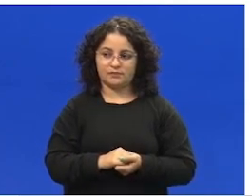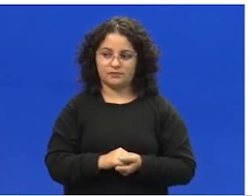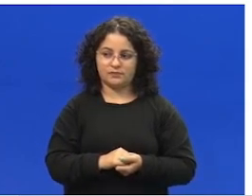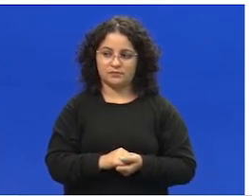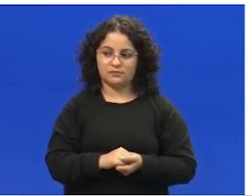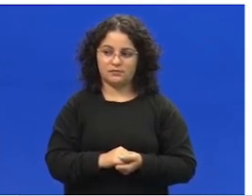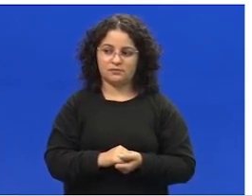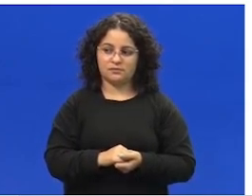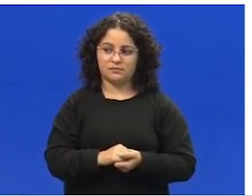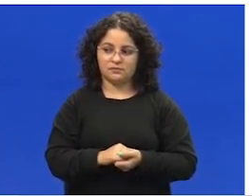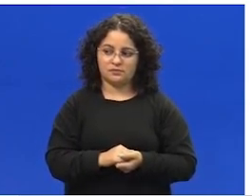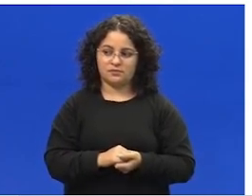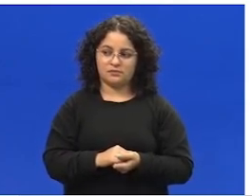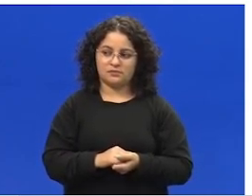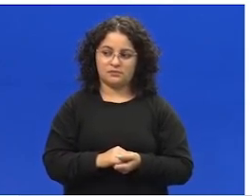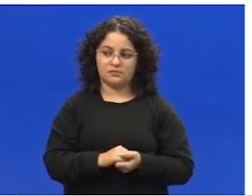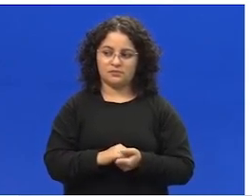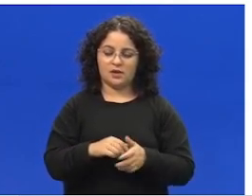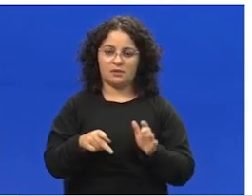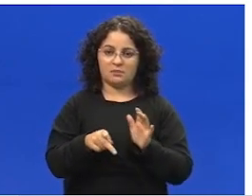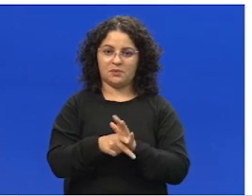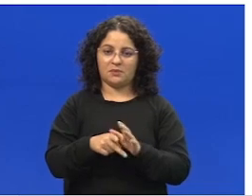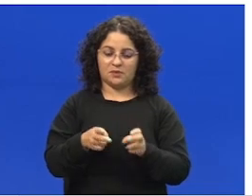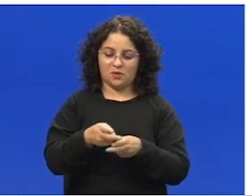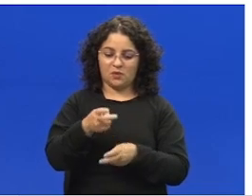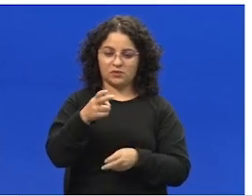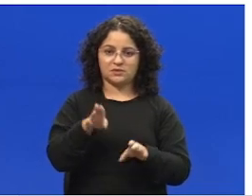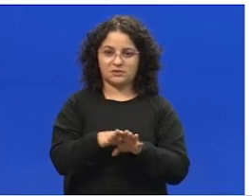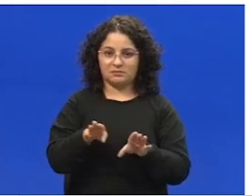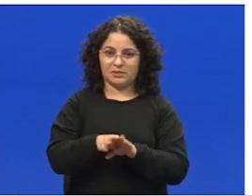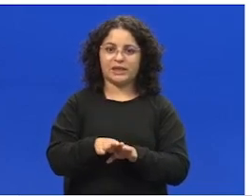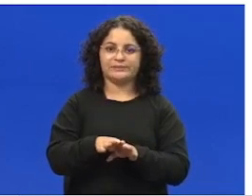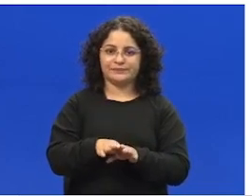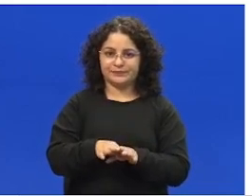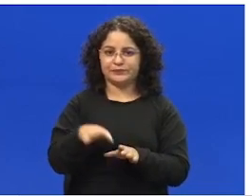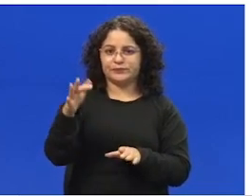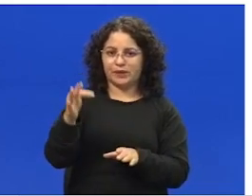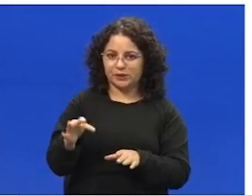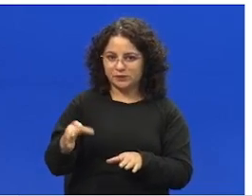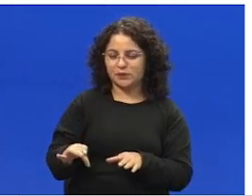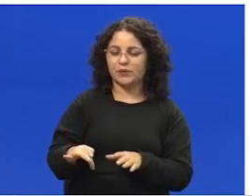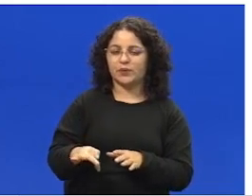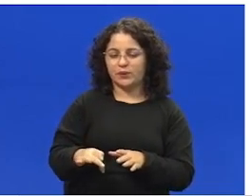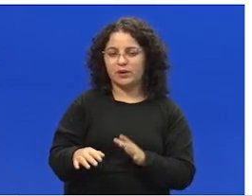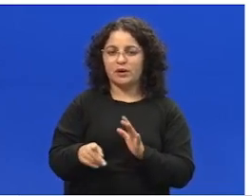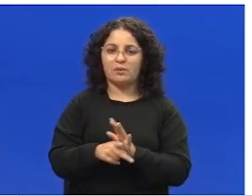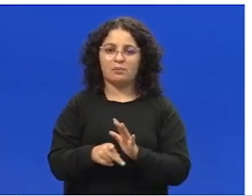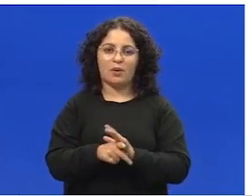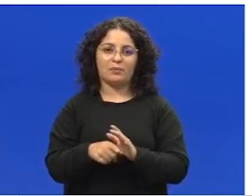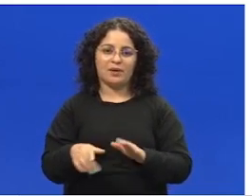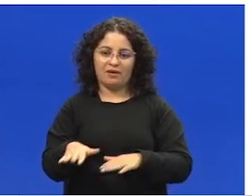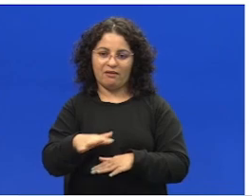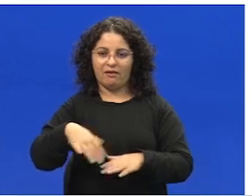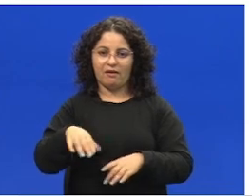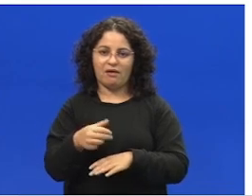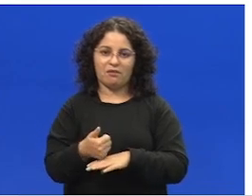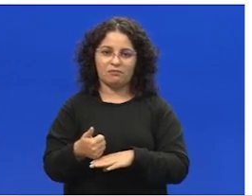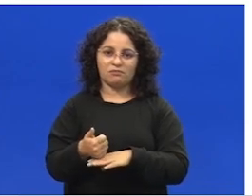A coluna vertebral sofre bastante também nos esportes. Afinal de contas, eu acho que não é nem um